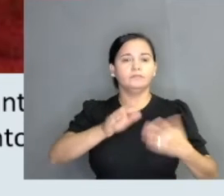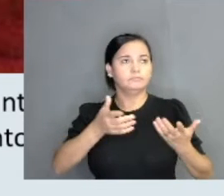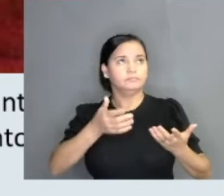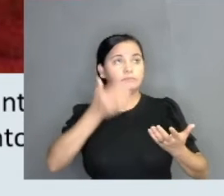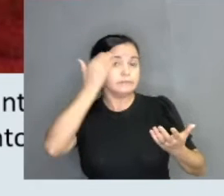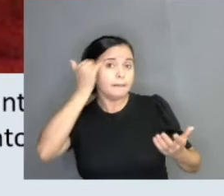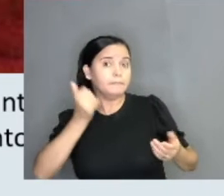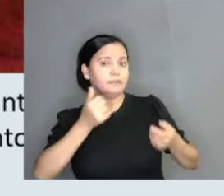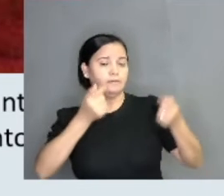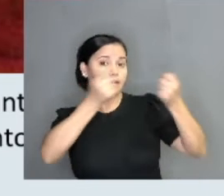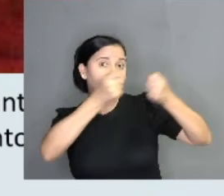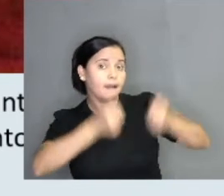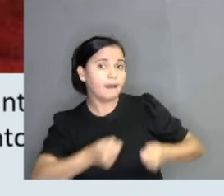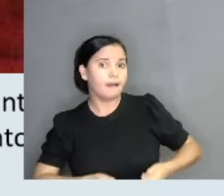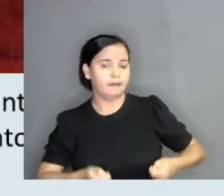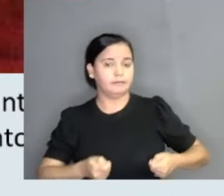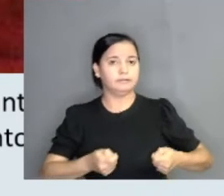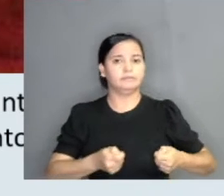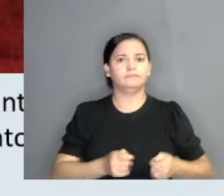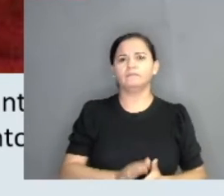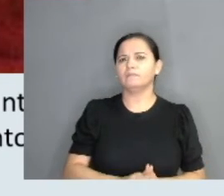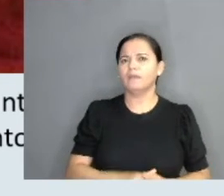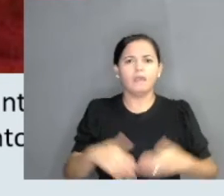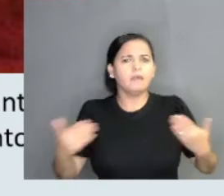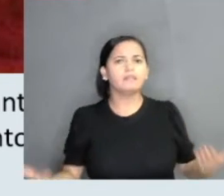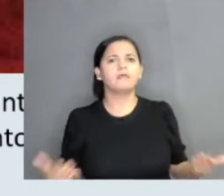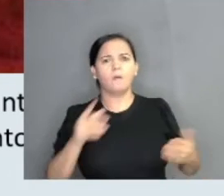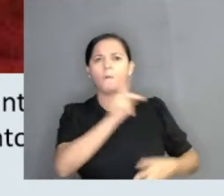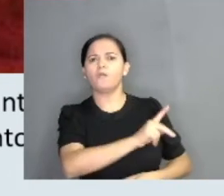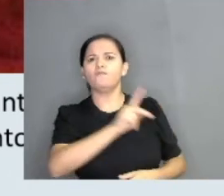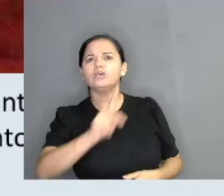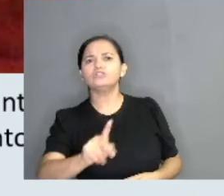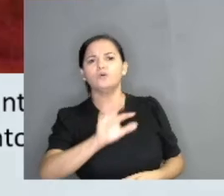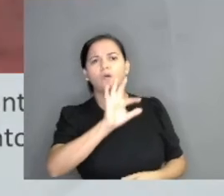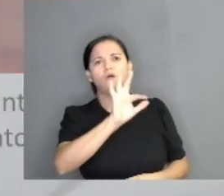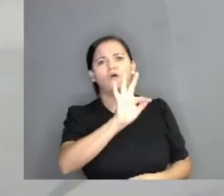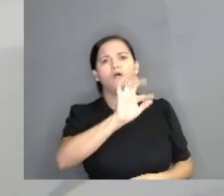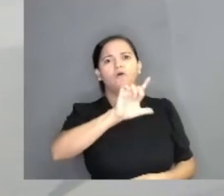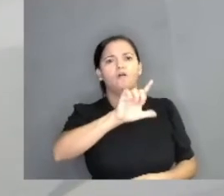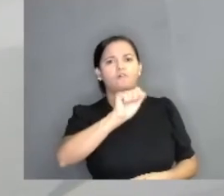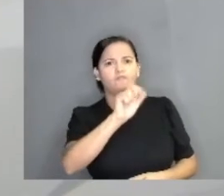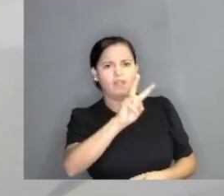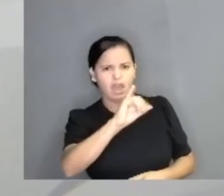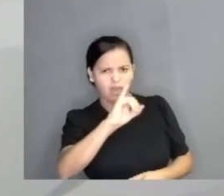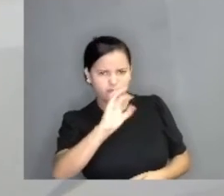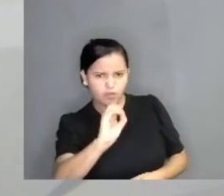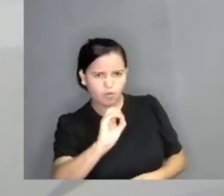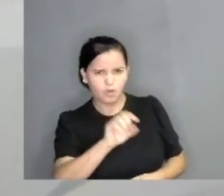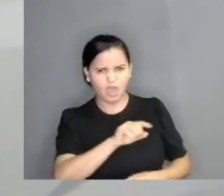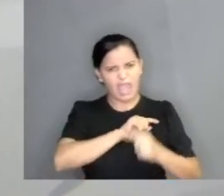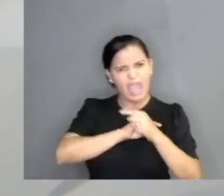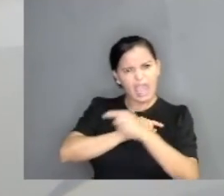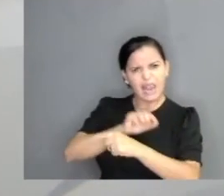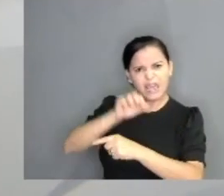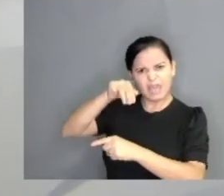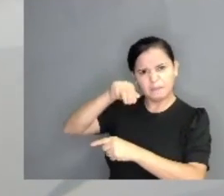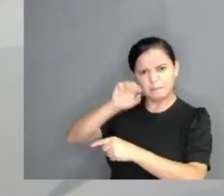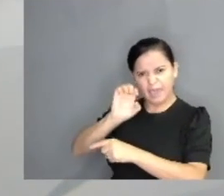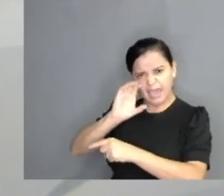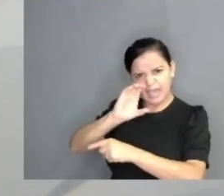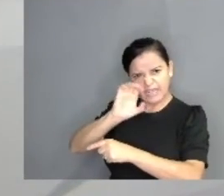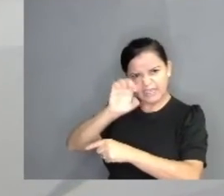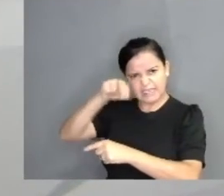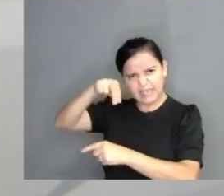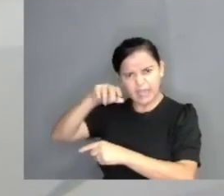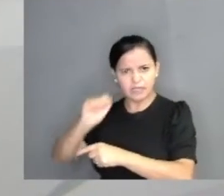artes. Então, professor Flávio, o senhor está dizendo que o papel do mecenas foi muito importante para que